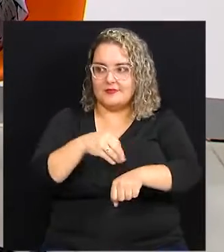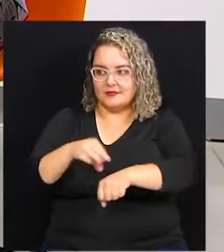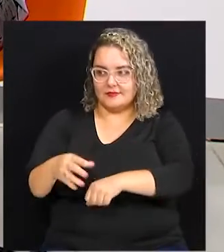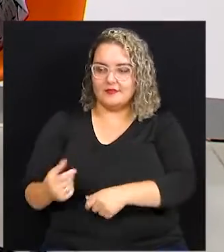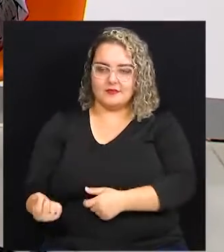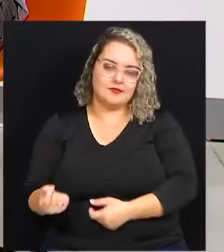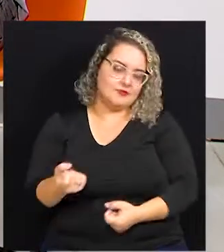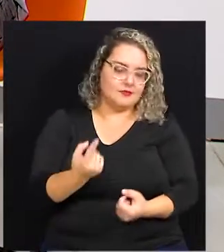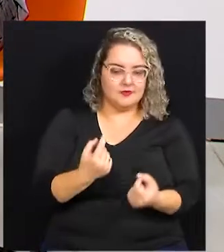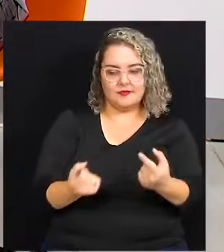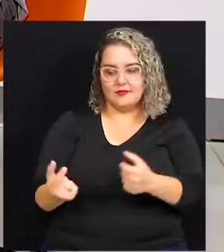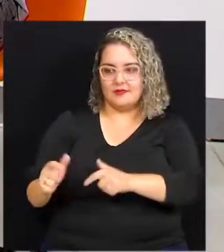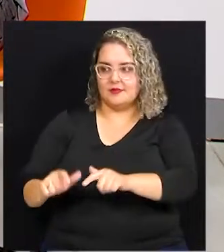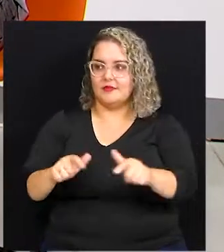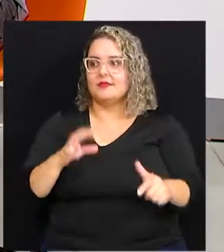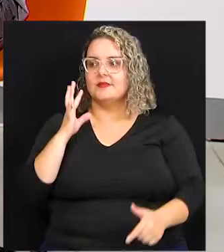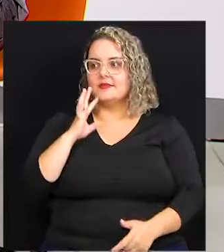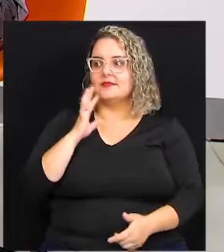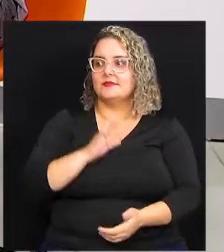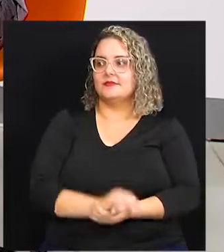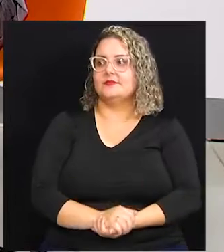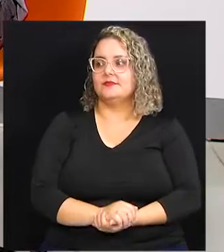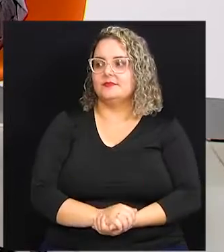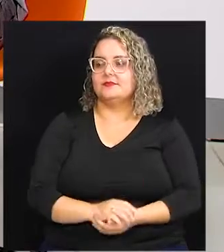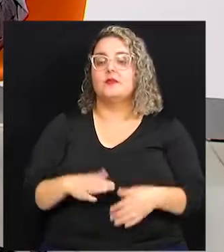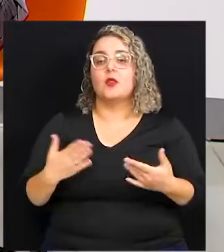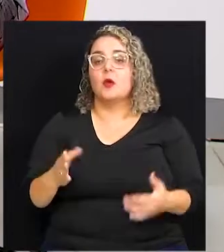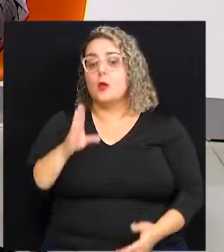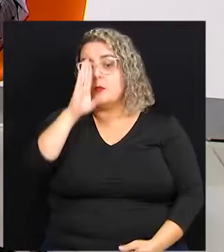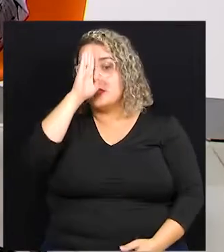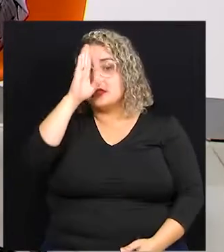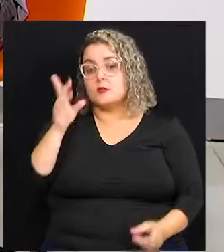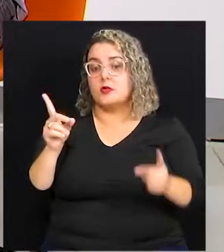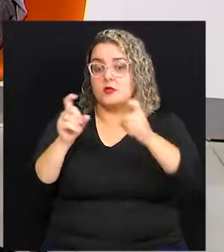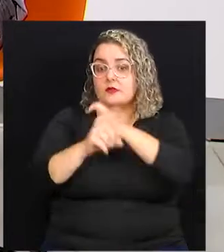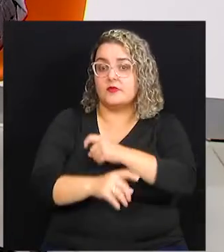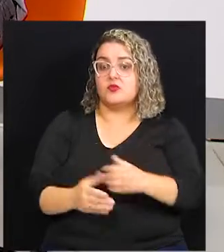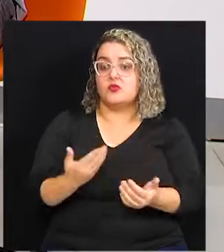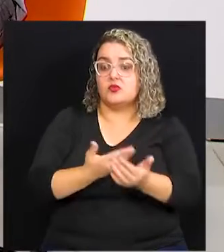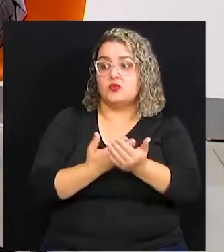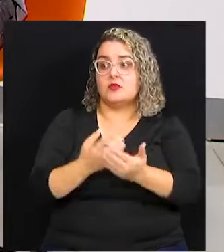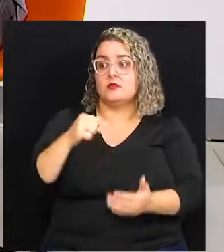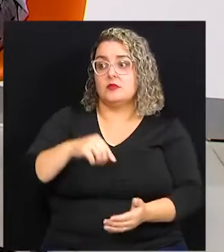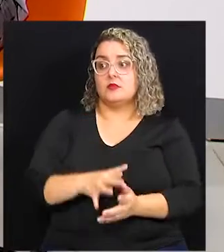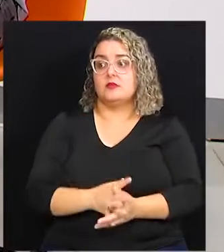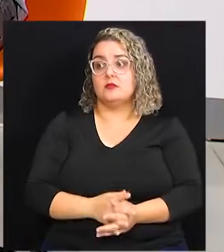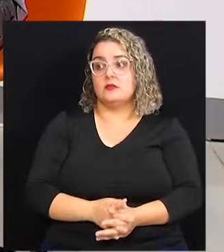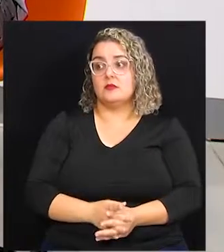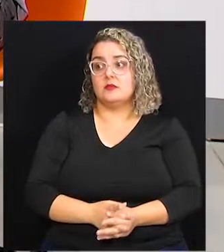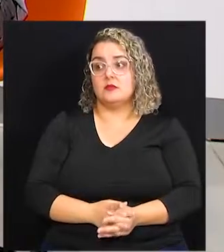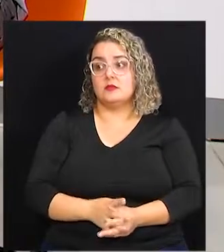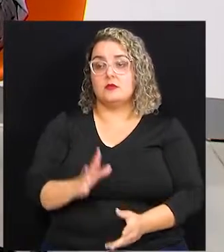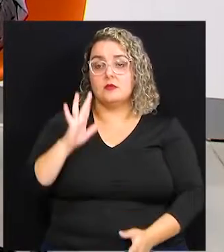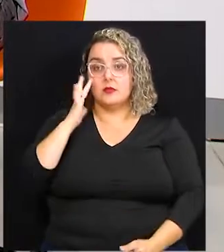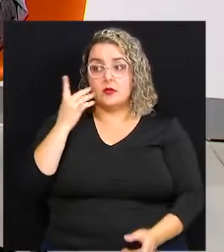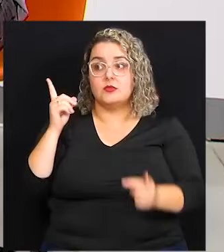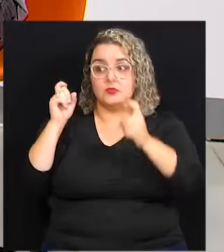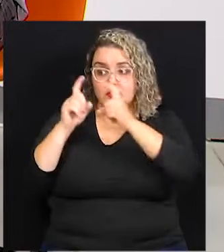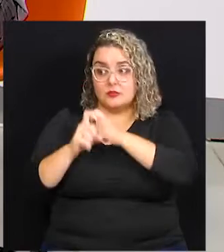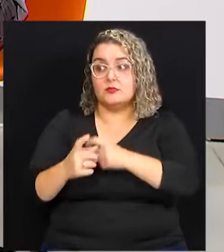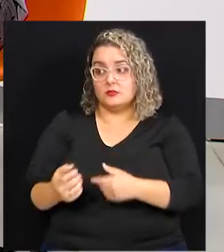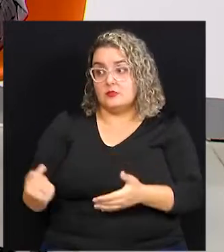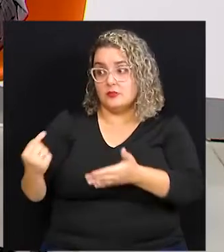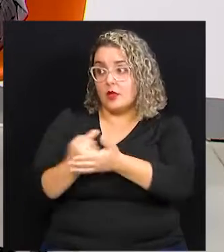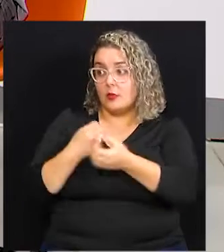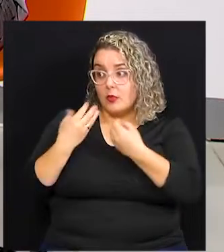indicações também de alguns lugares que você pode ir, então isso é legal. Bom, qual o principal desafio de estudar por aqui? Eu acho que o principal desafio, essa é uma